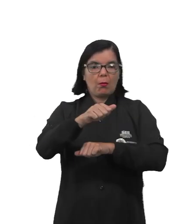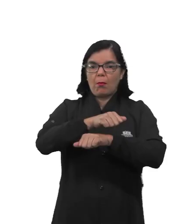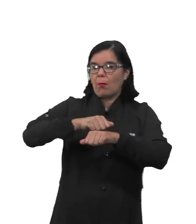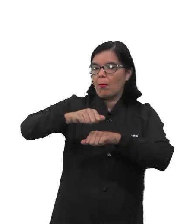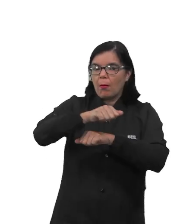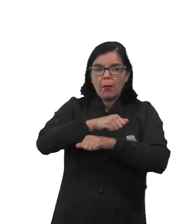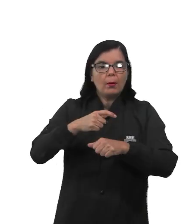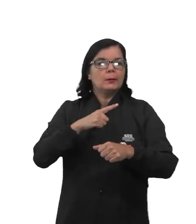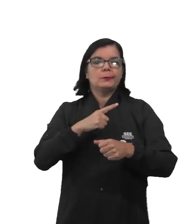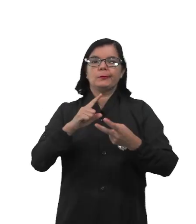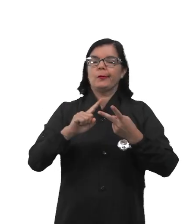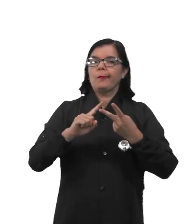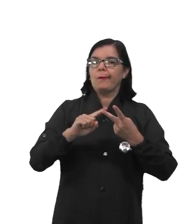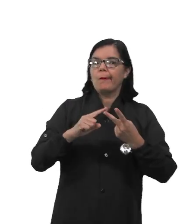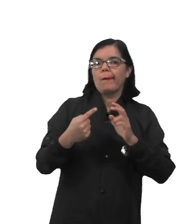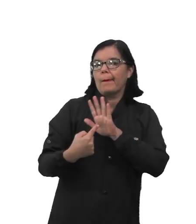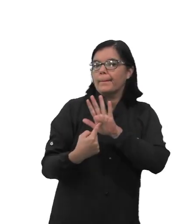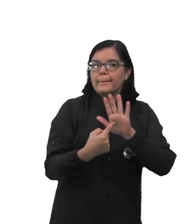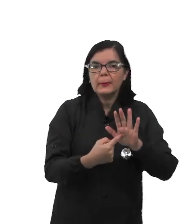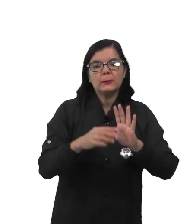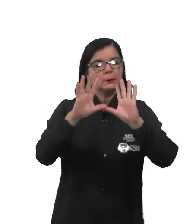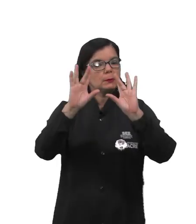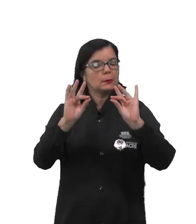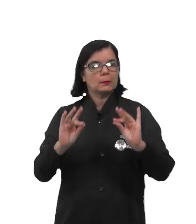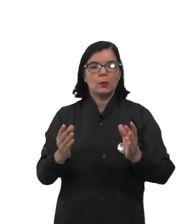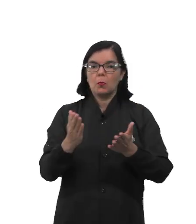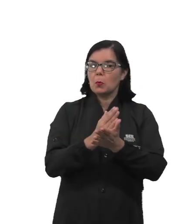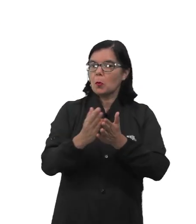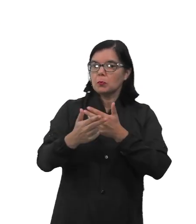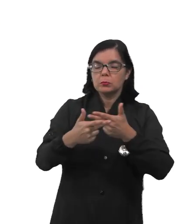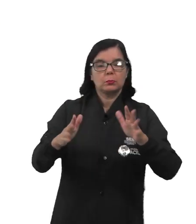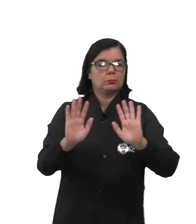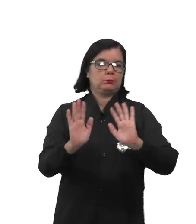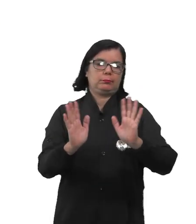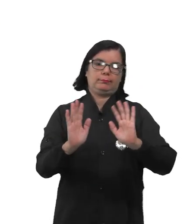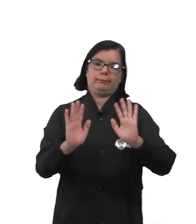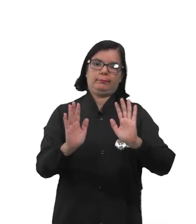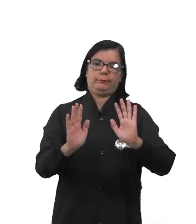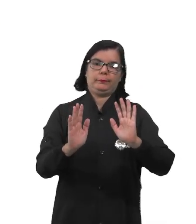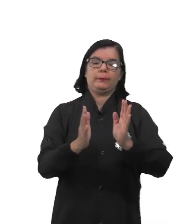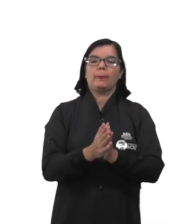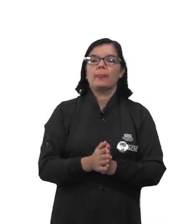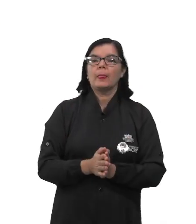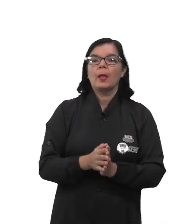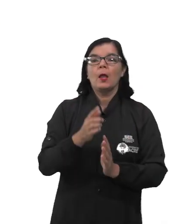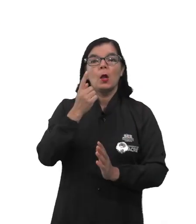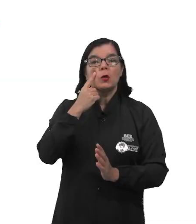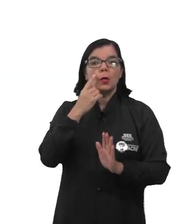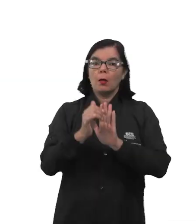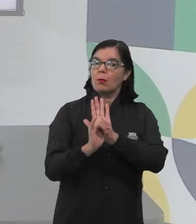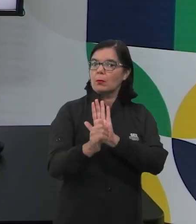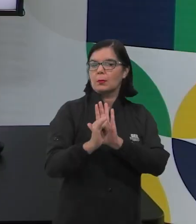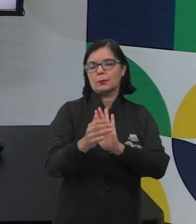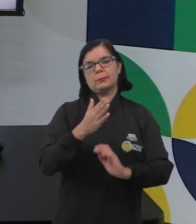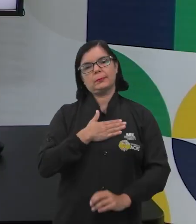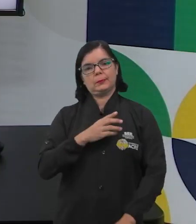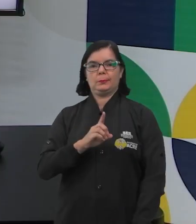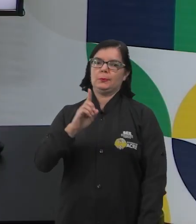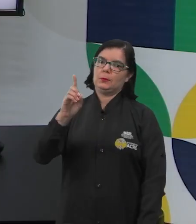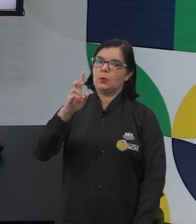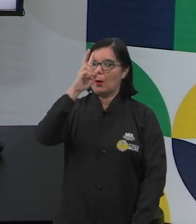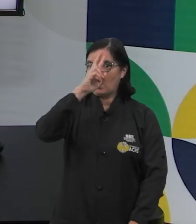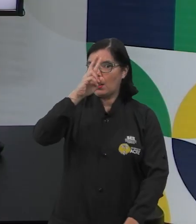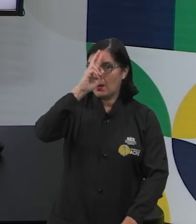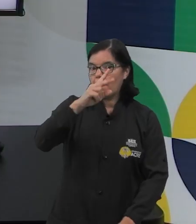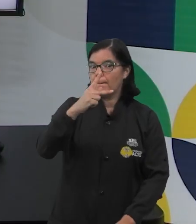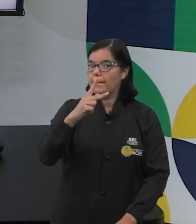de ter a apresentação da descrição sobre alguma coisa, não. Narrativa, gente, pelo amor de Deus, né? Bora lembrar do